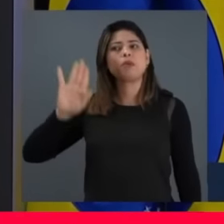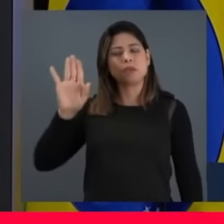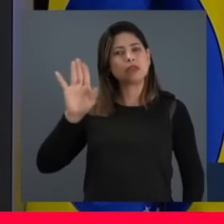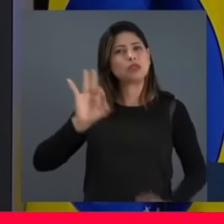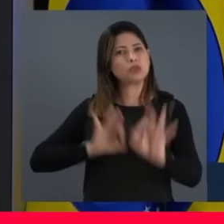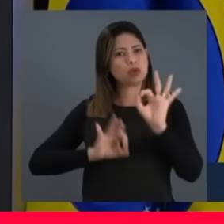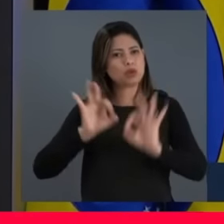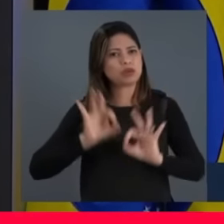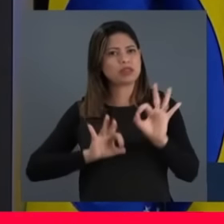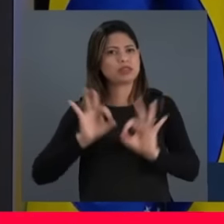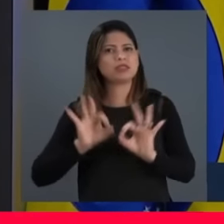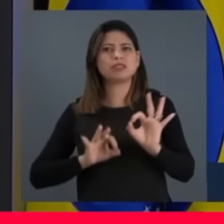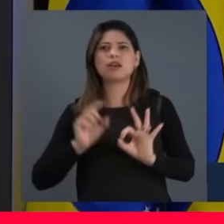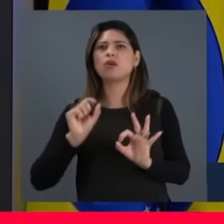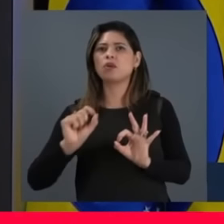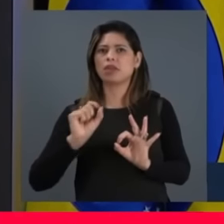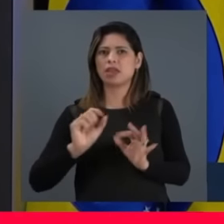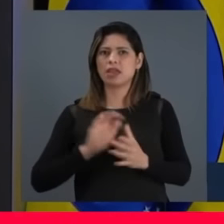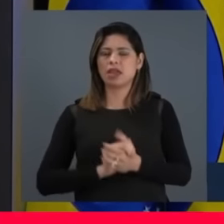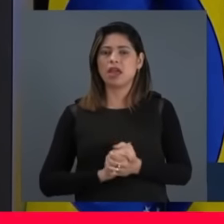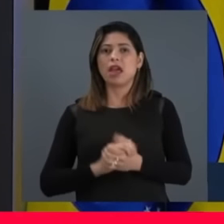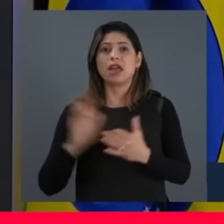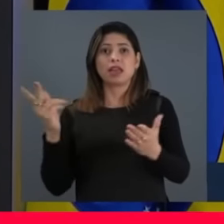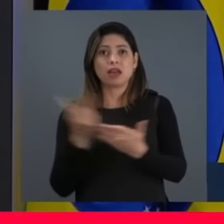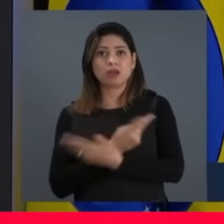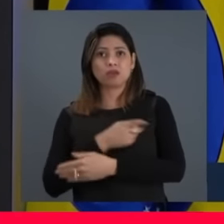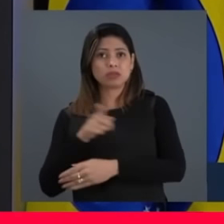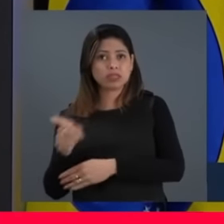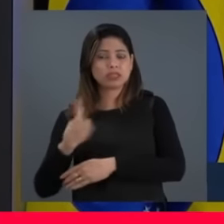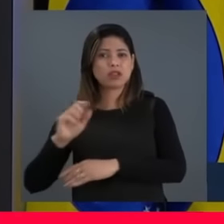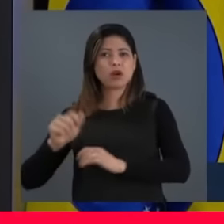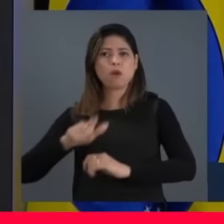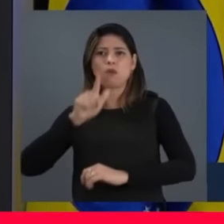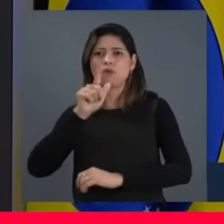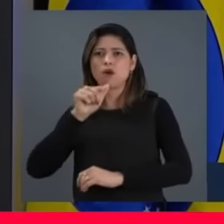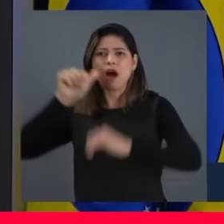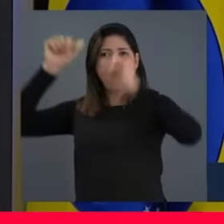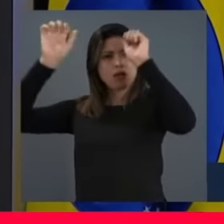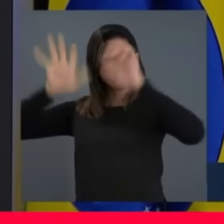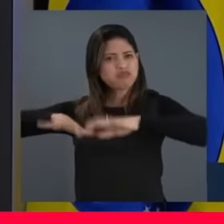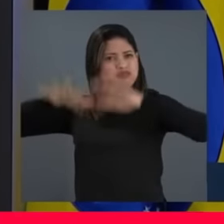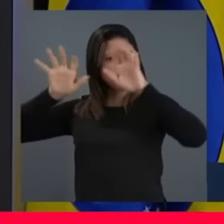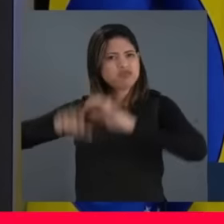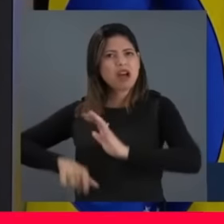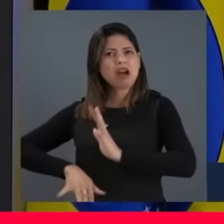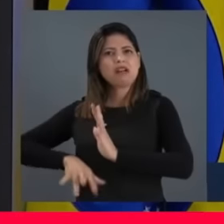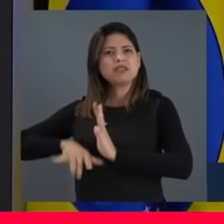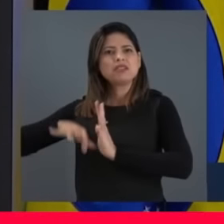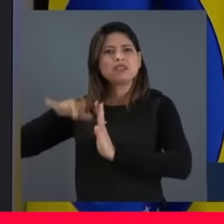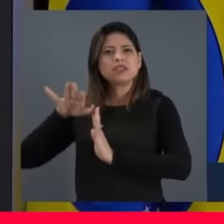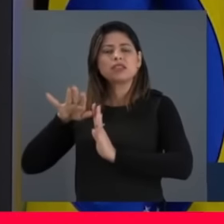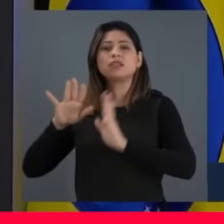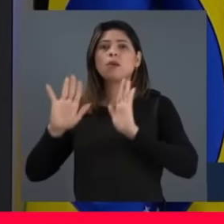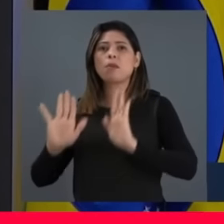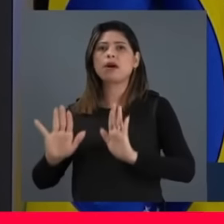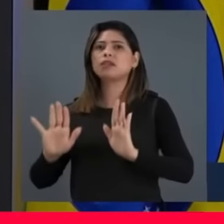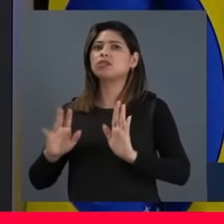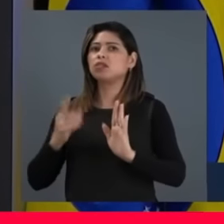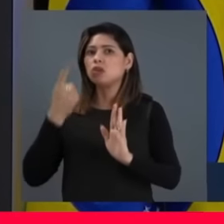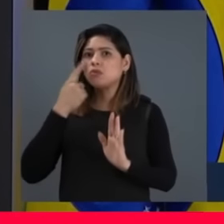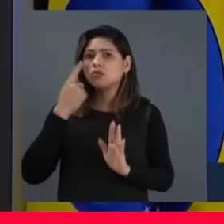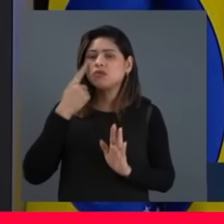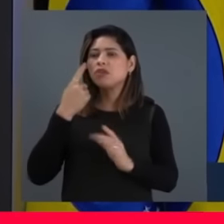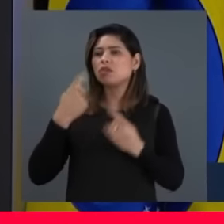efetiva as enchentes mas no entanto o que nós estamos vendo são planos retóricos